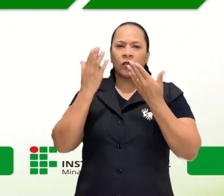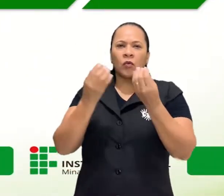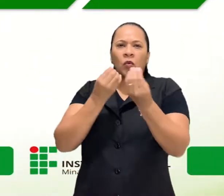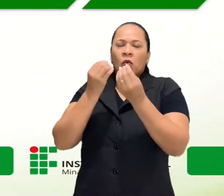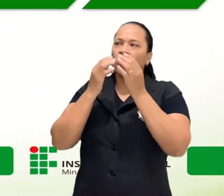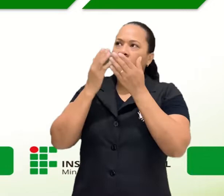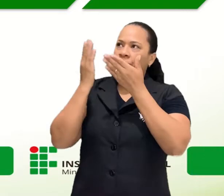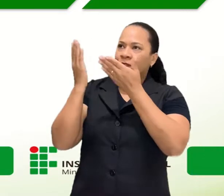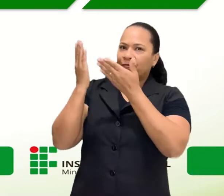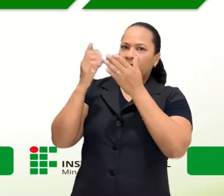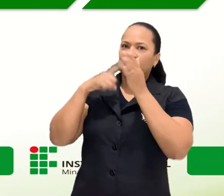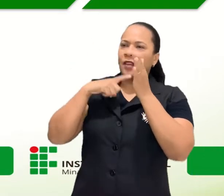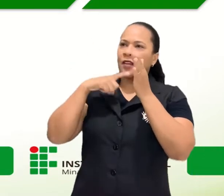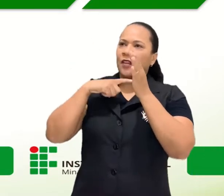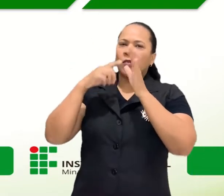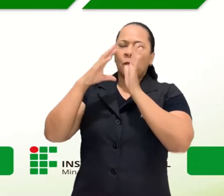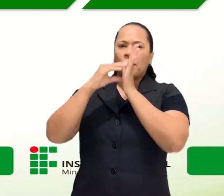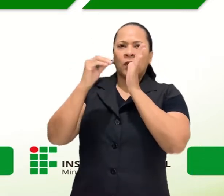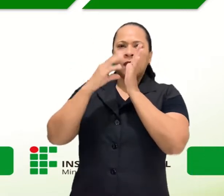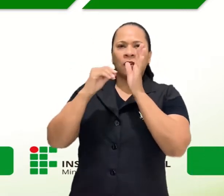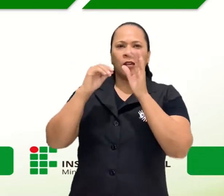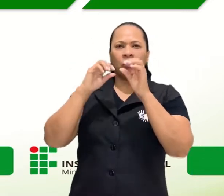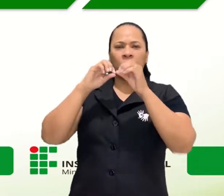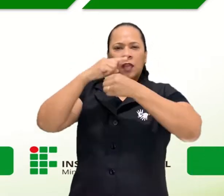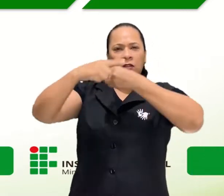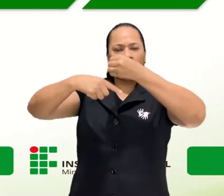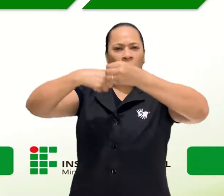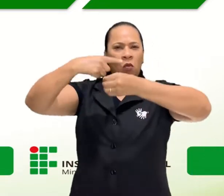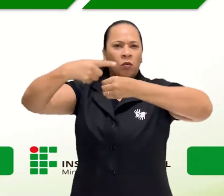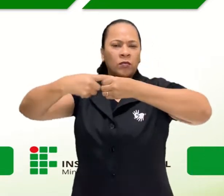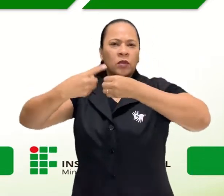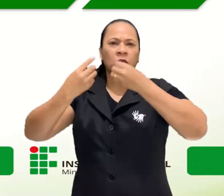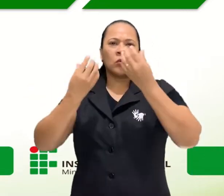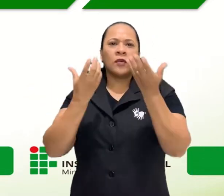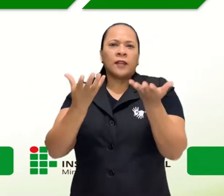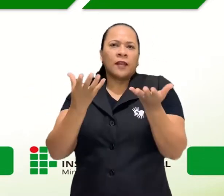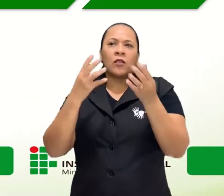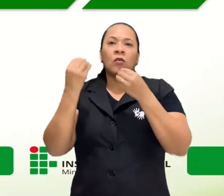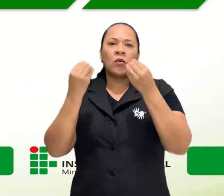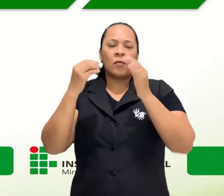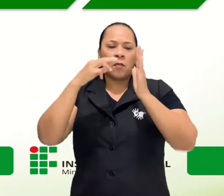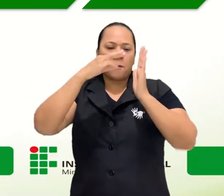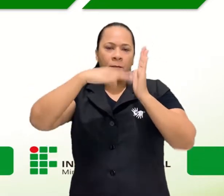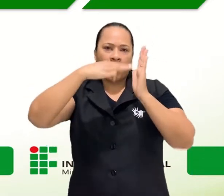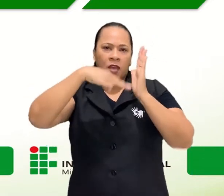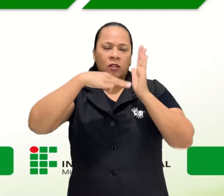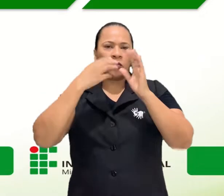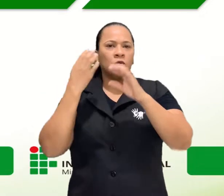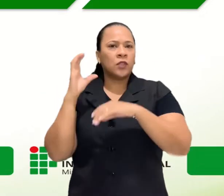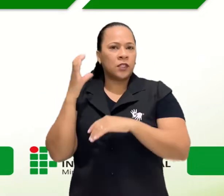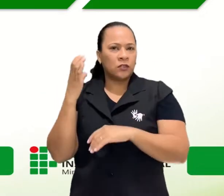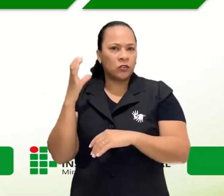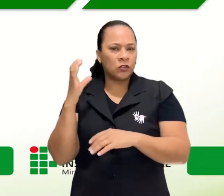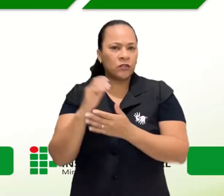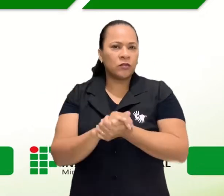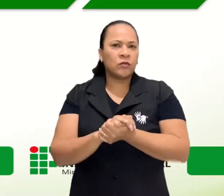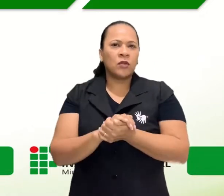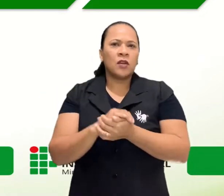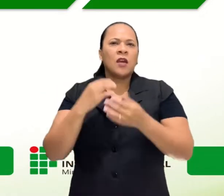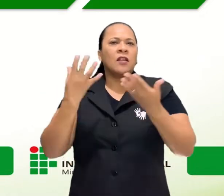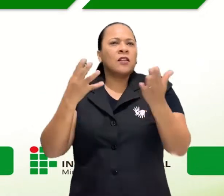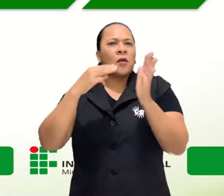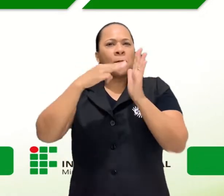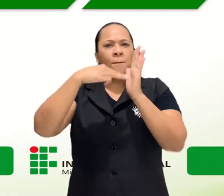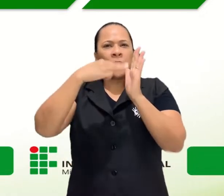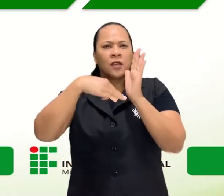A construção dos modelos atômicos baseia-se no método científico. Normalmente, o